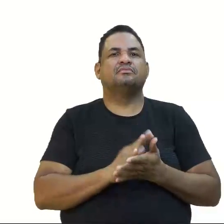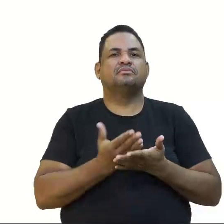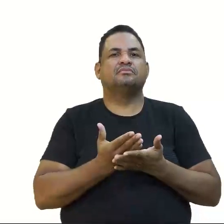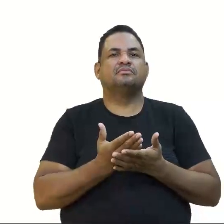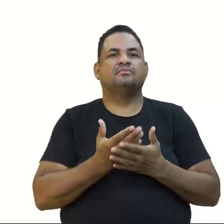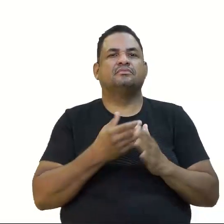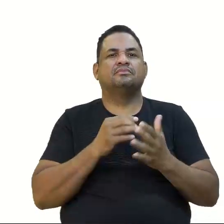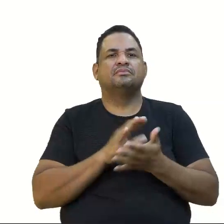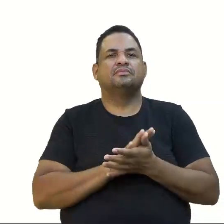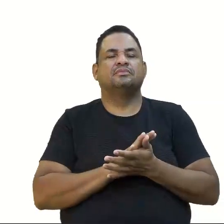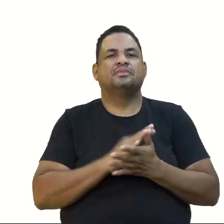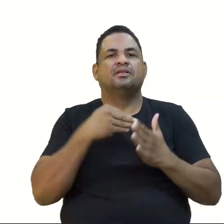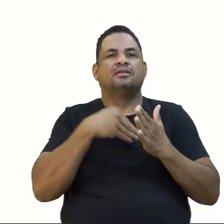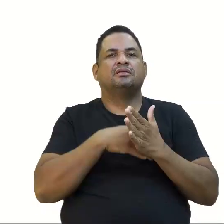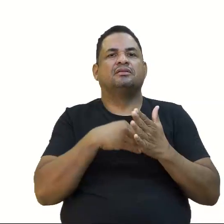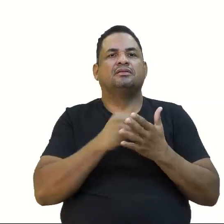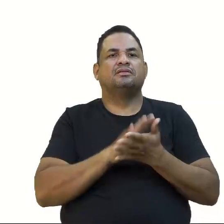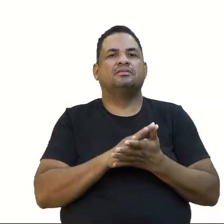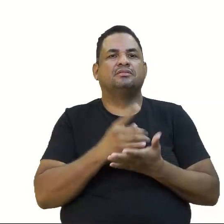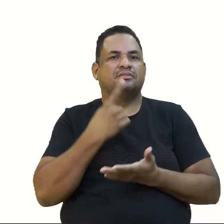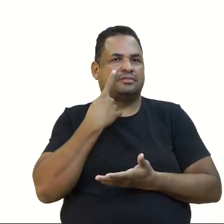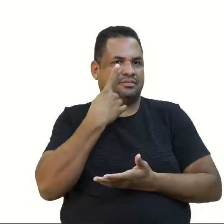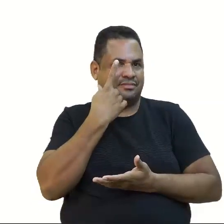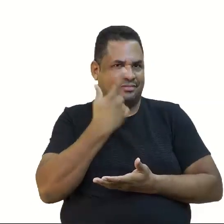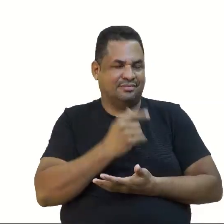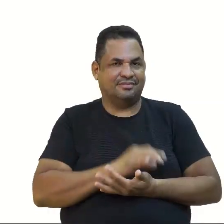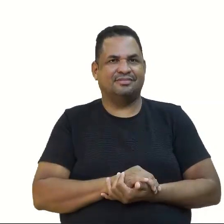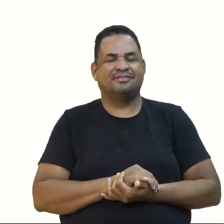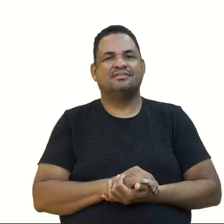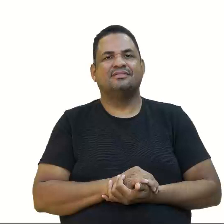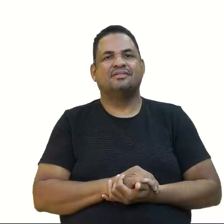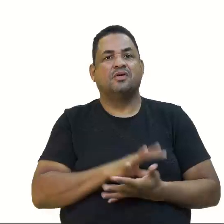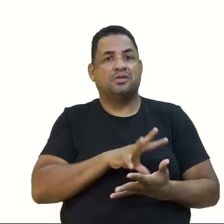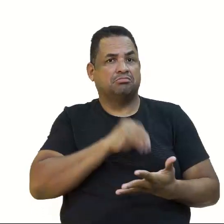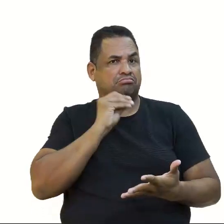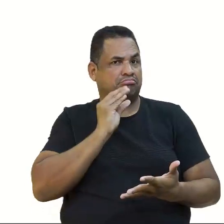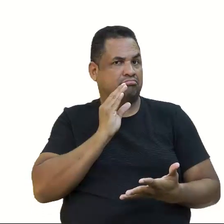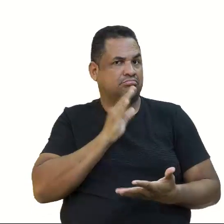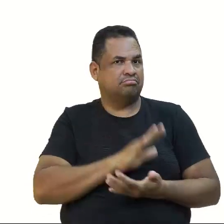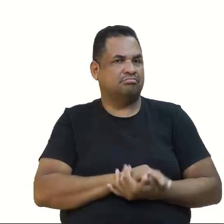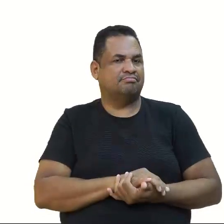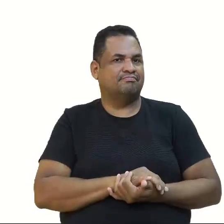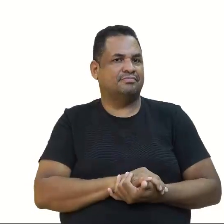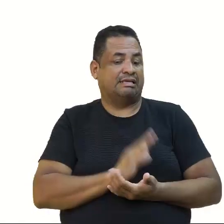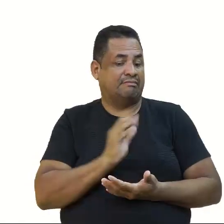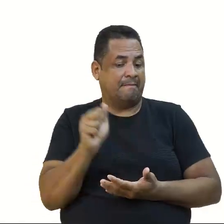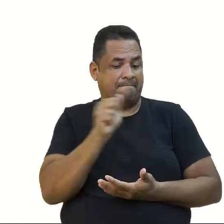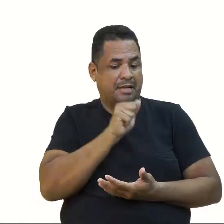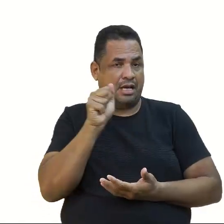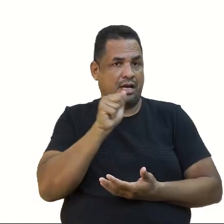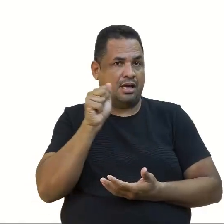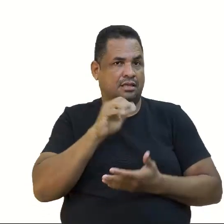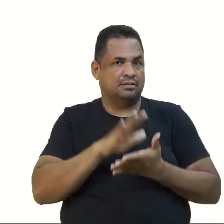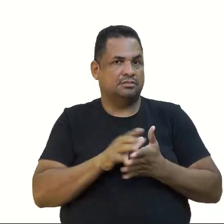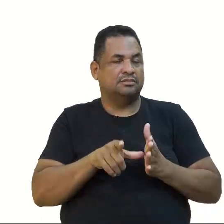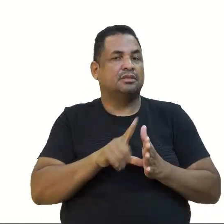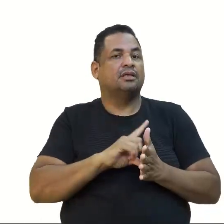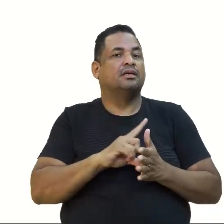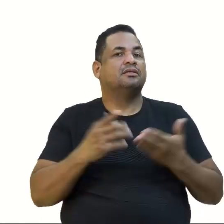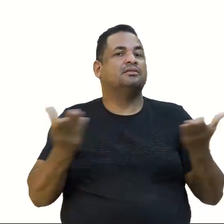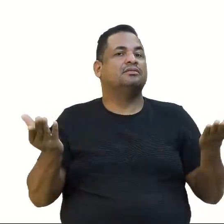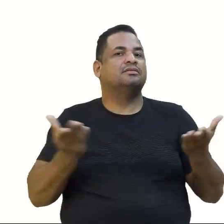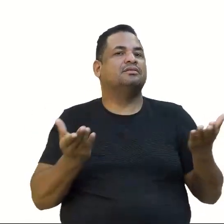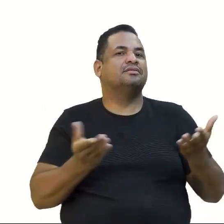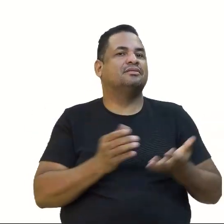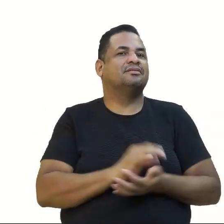nosso enigma, tem uma gracinha aí pra vocês, ó. Já copiaram? Eu vou apagar a lousa. Antigamente, No nosso tempo